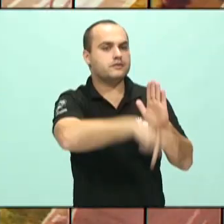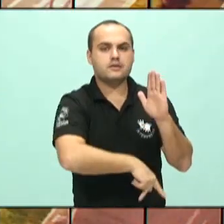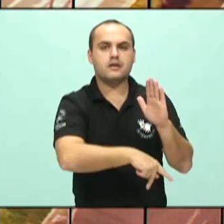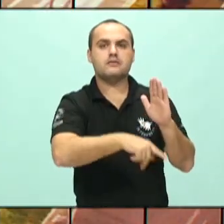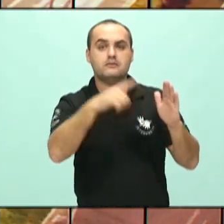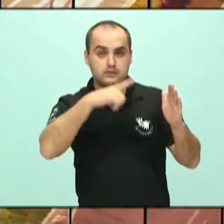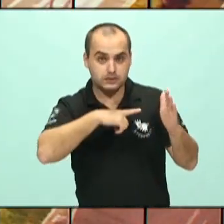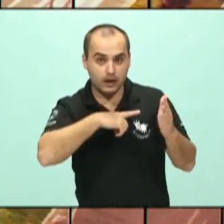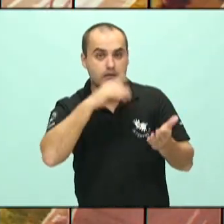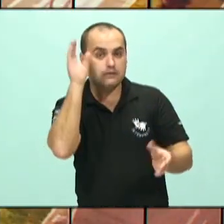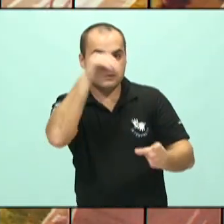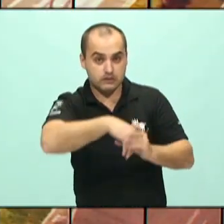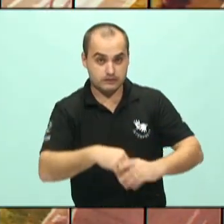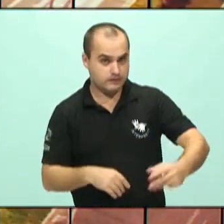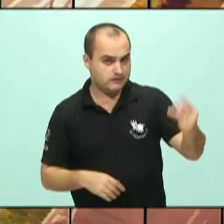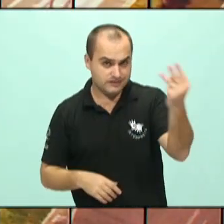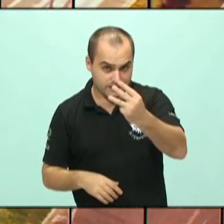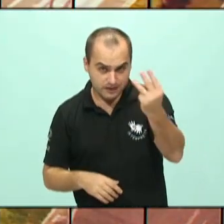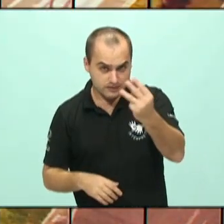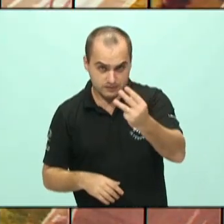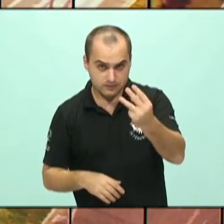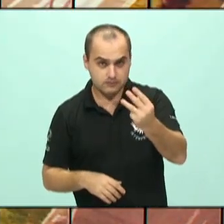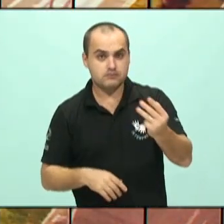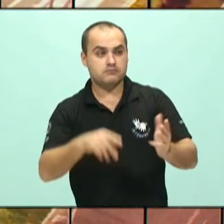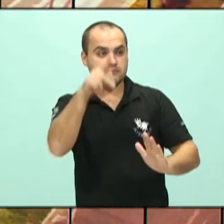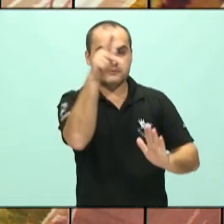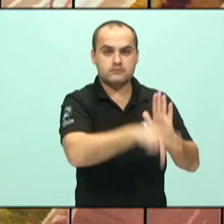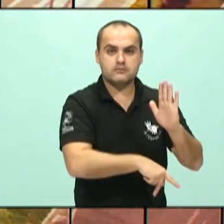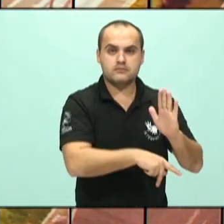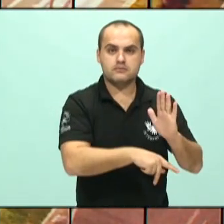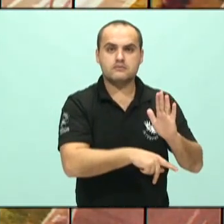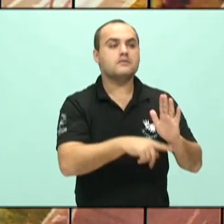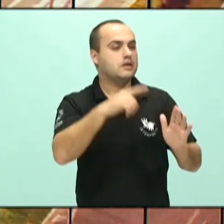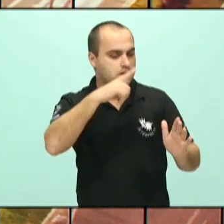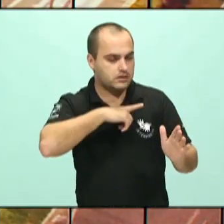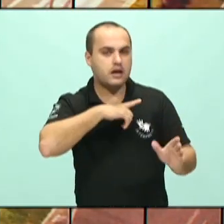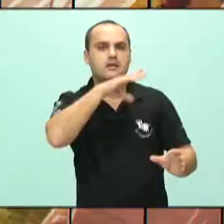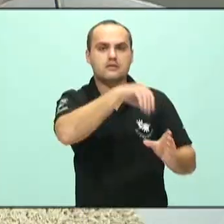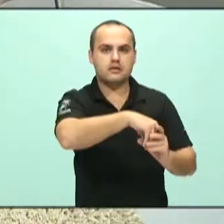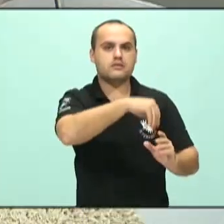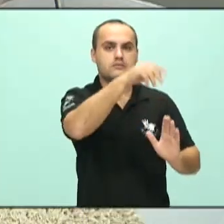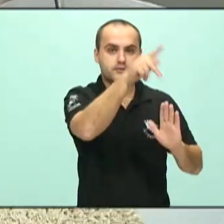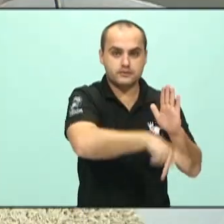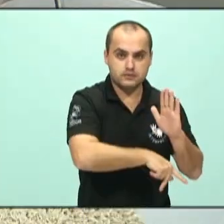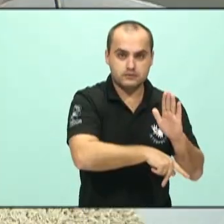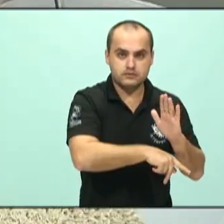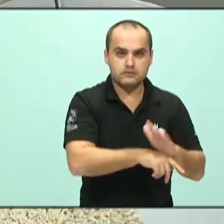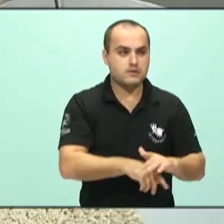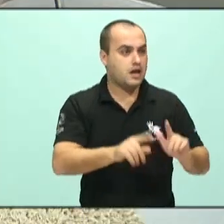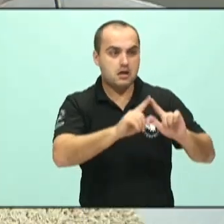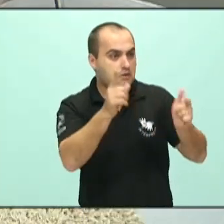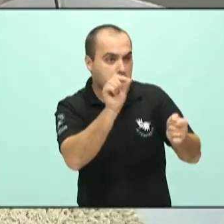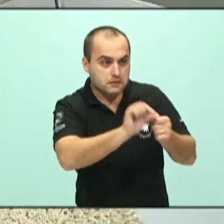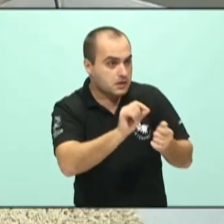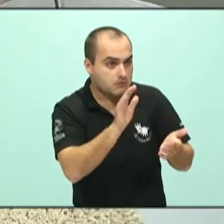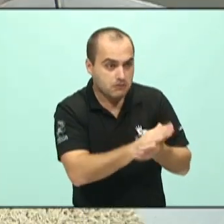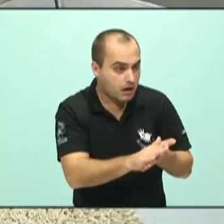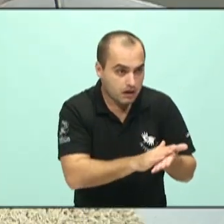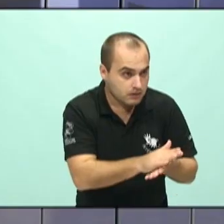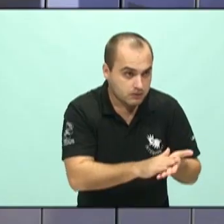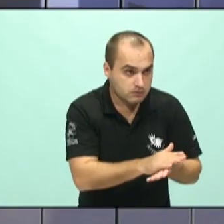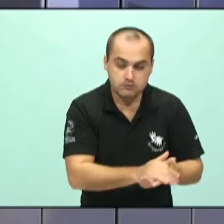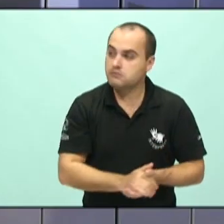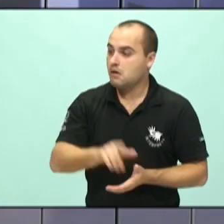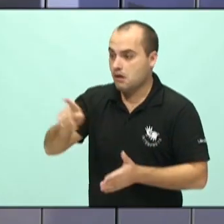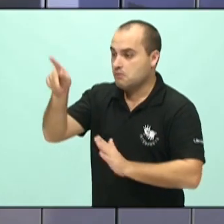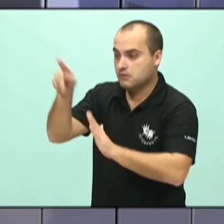constam, 3, digamos que sejam só as 3, mas constam do projeto. Sim, original. E não vão... Do projeto